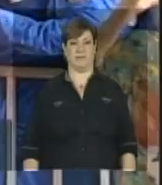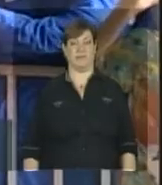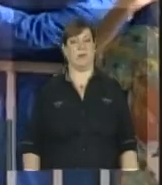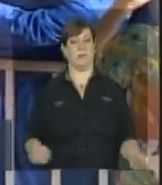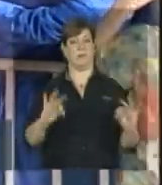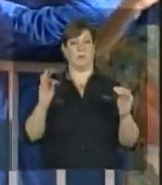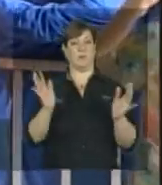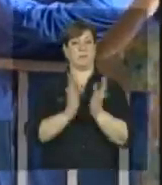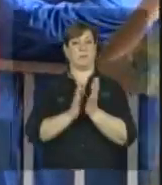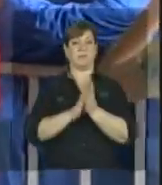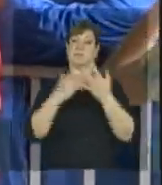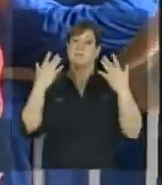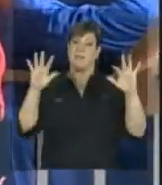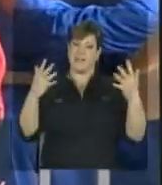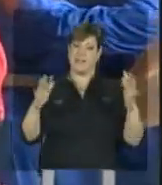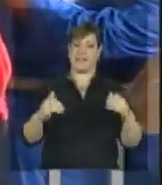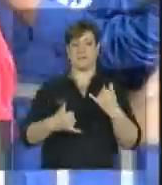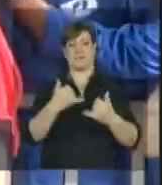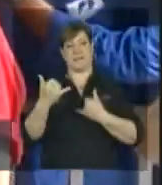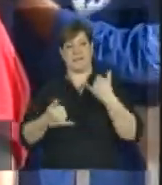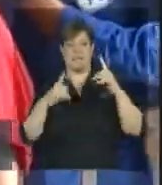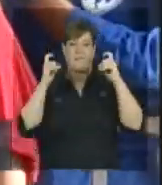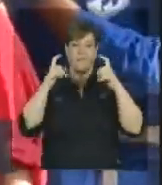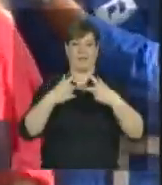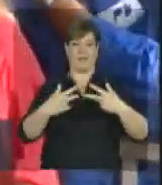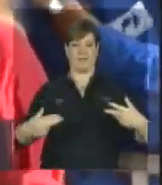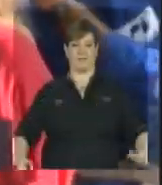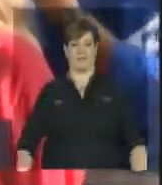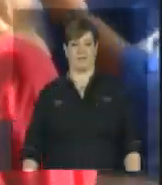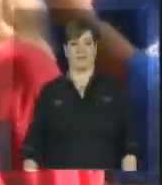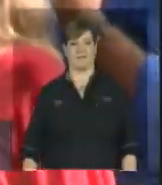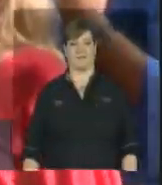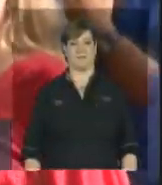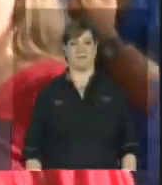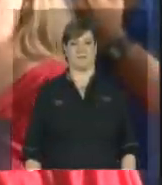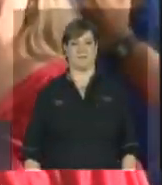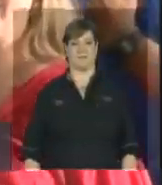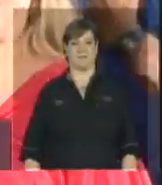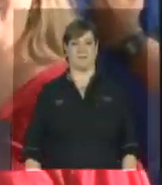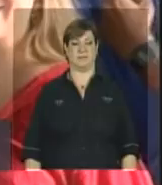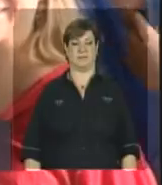muito aplaudida, o pessoal fazendo farra, tirando foto.